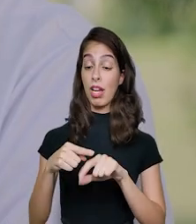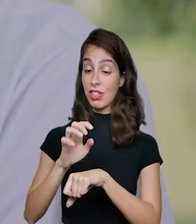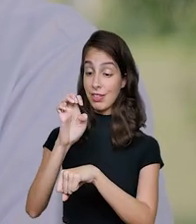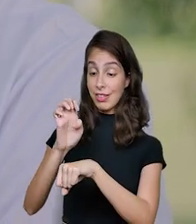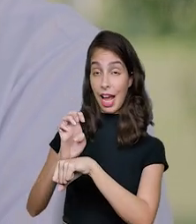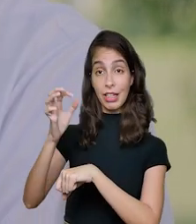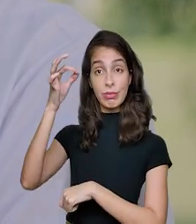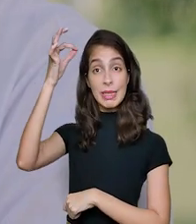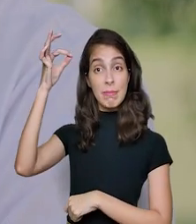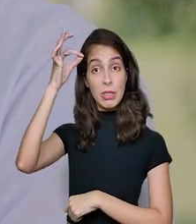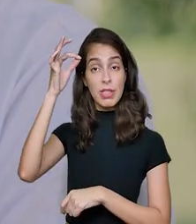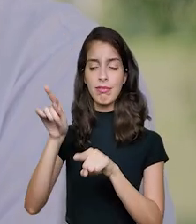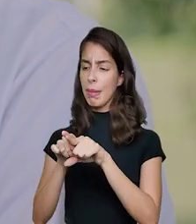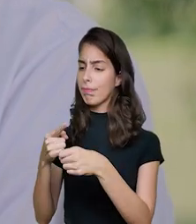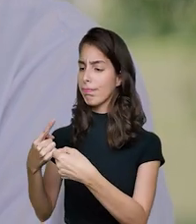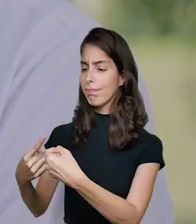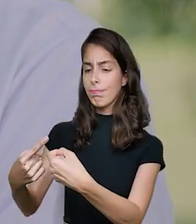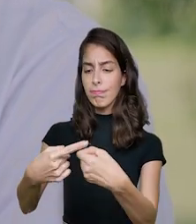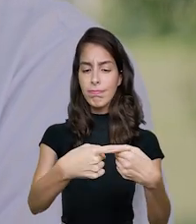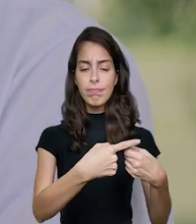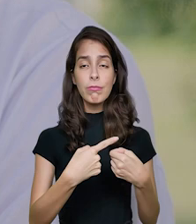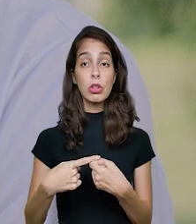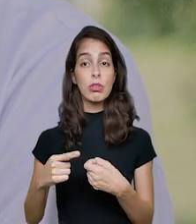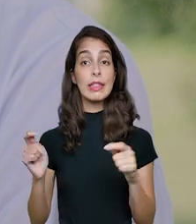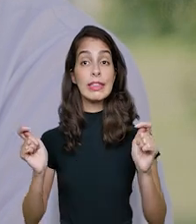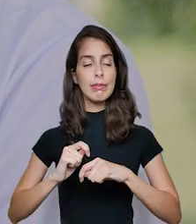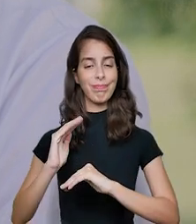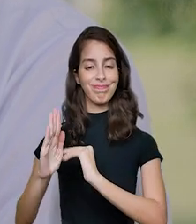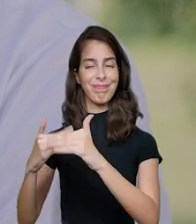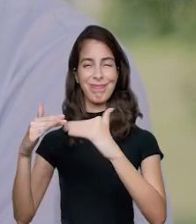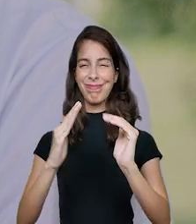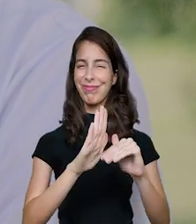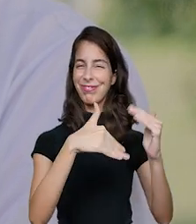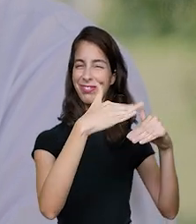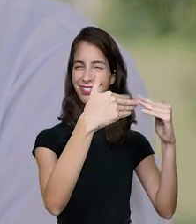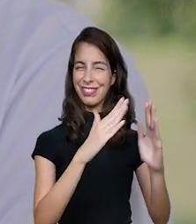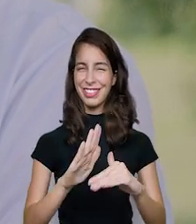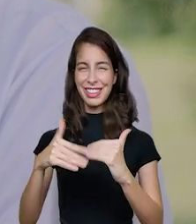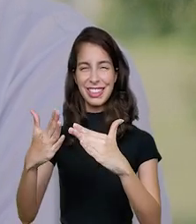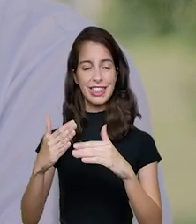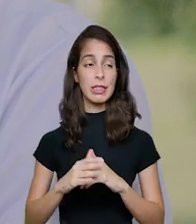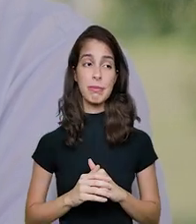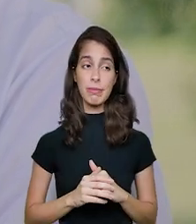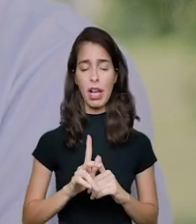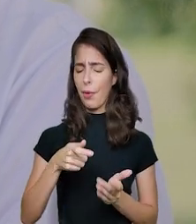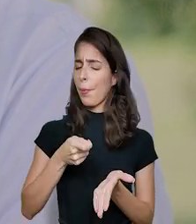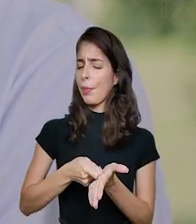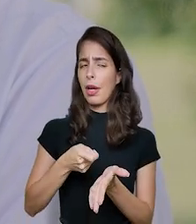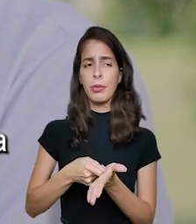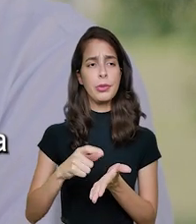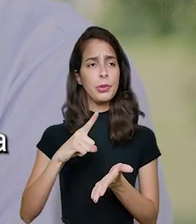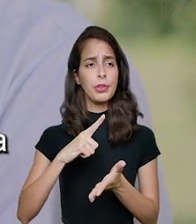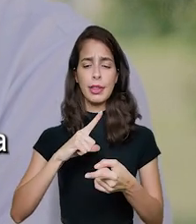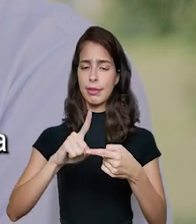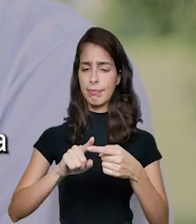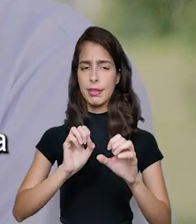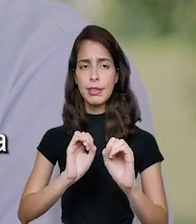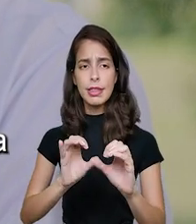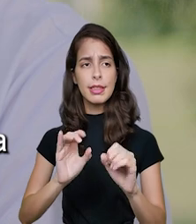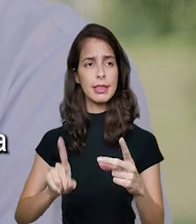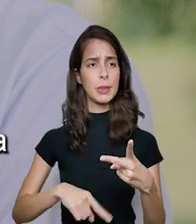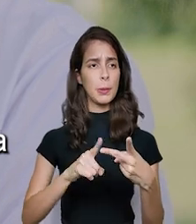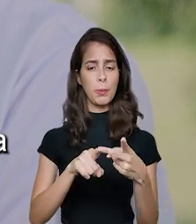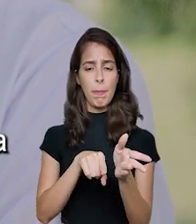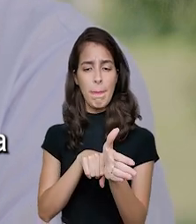estado estado Espírito Santo eh e que tem né obrigações como ensino a pesquisa extensão inovação